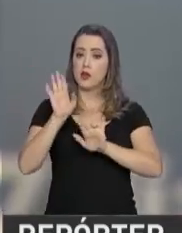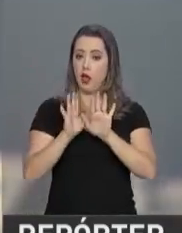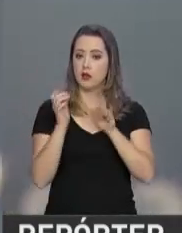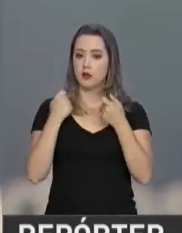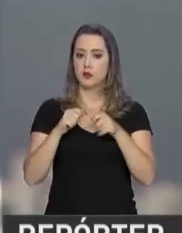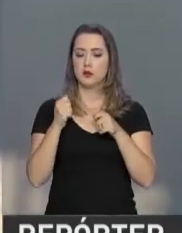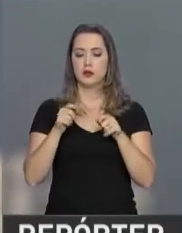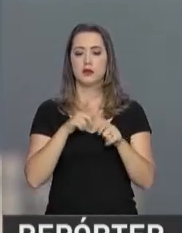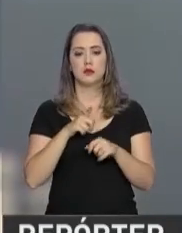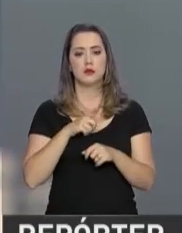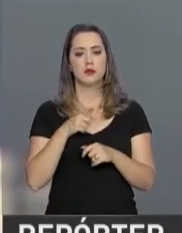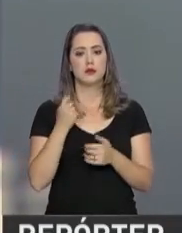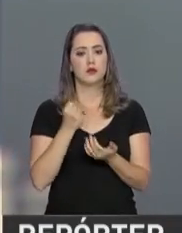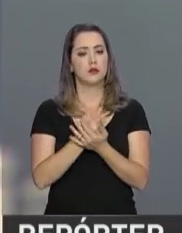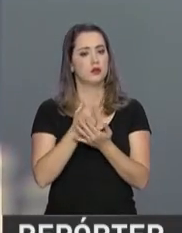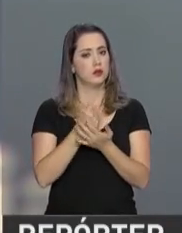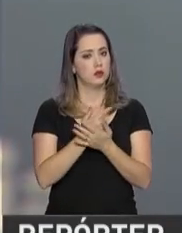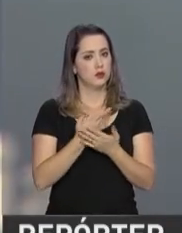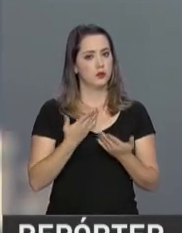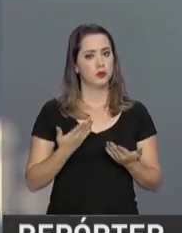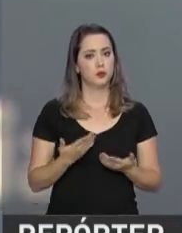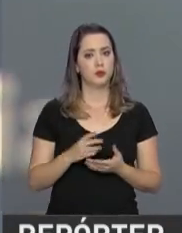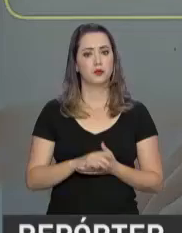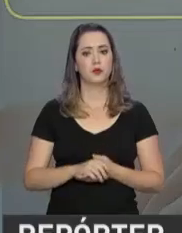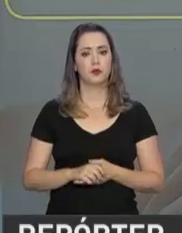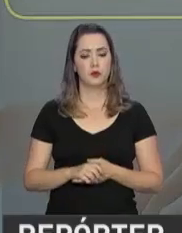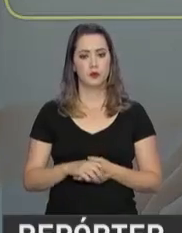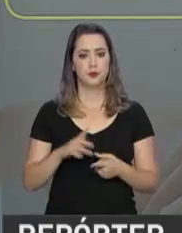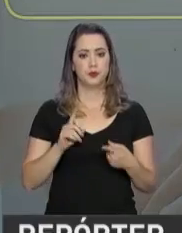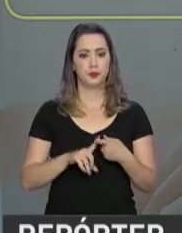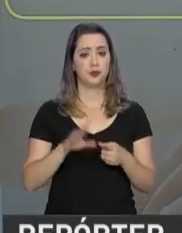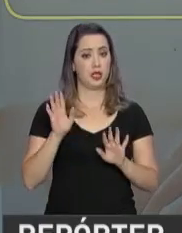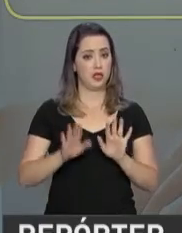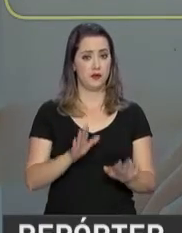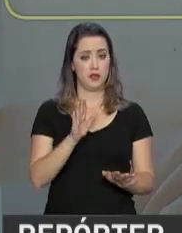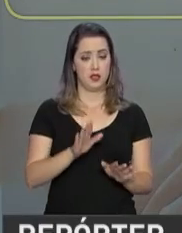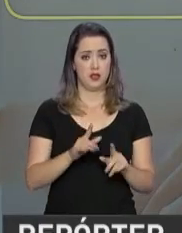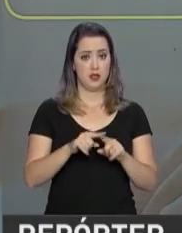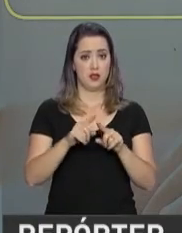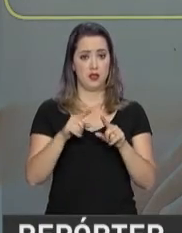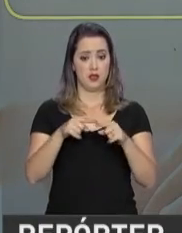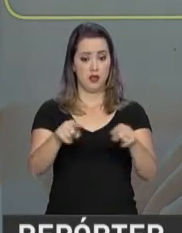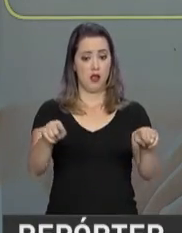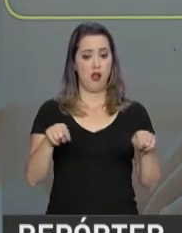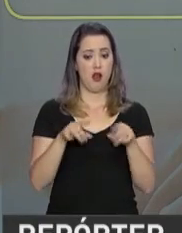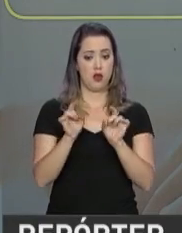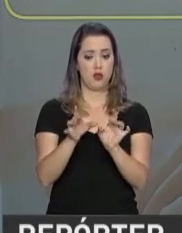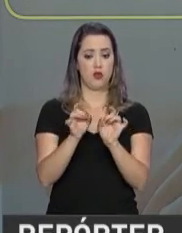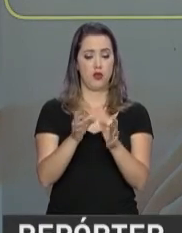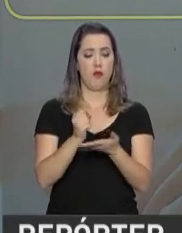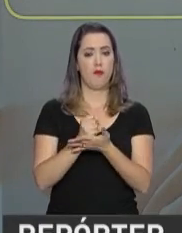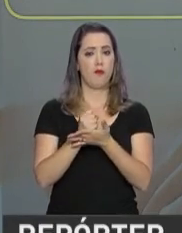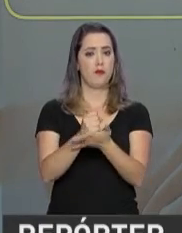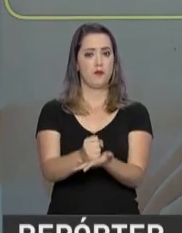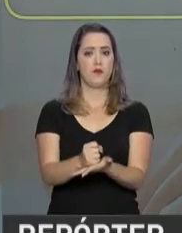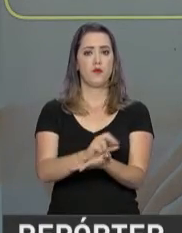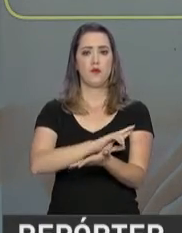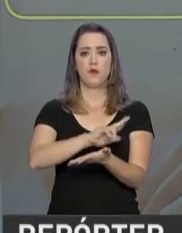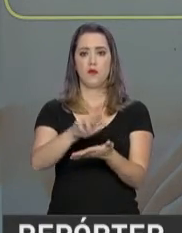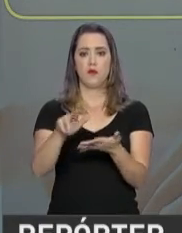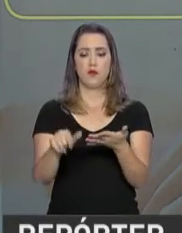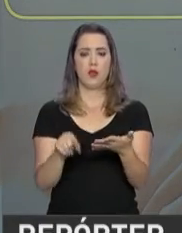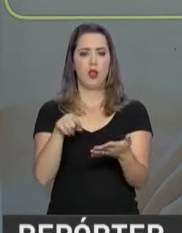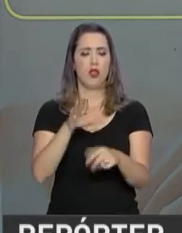o consumidor deve ter na hora de fazer as compras muitas lojas fazem ofertas diversas ofertas